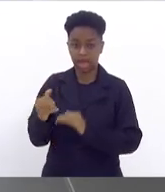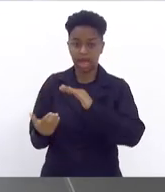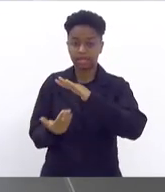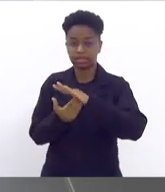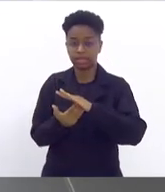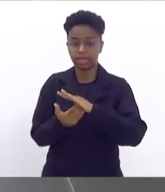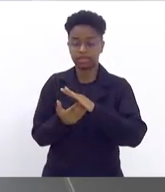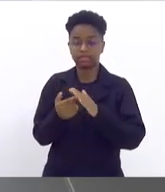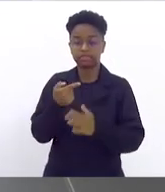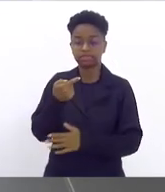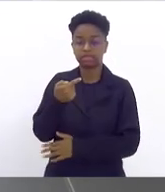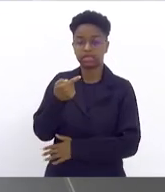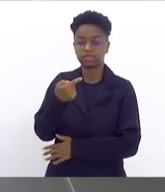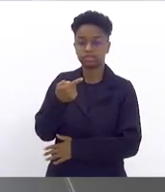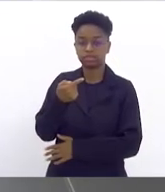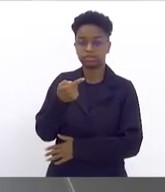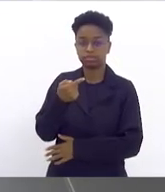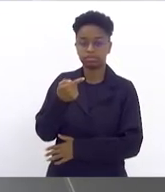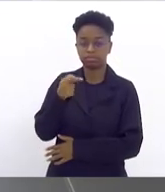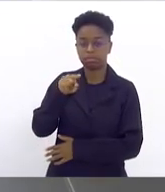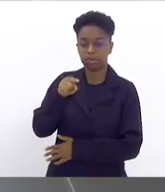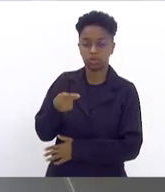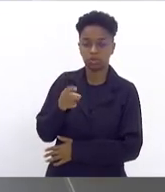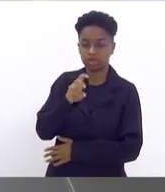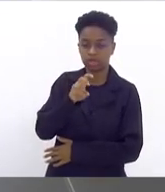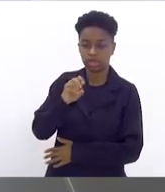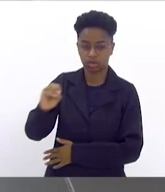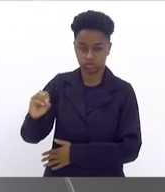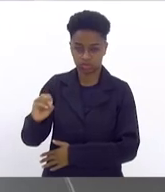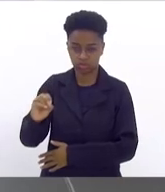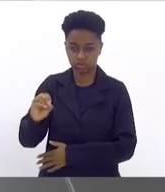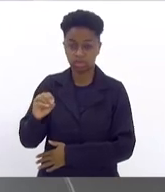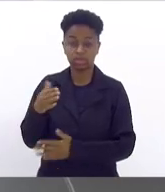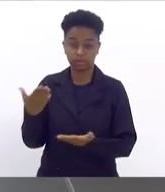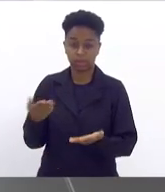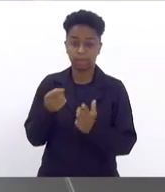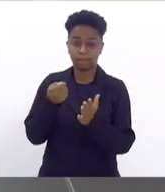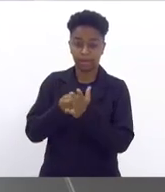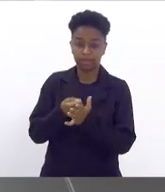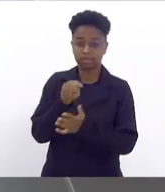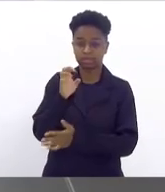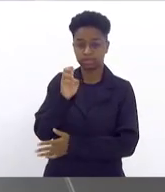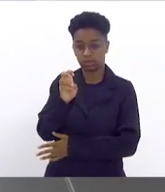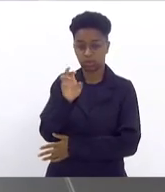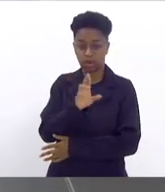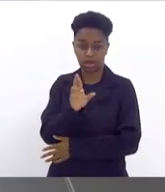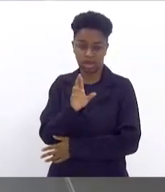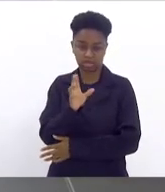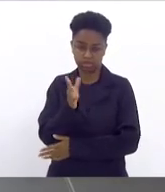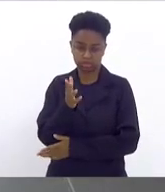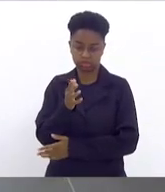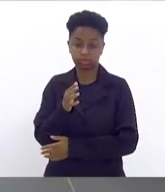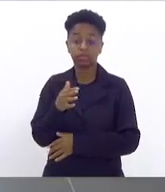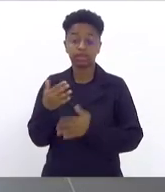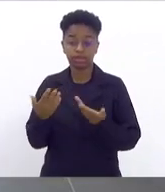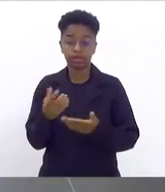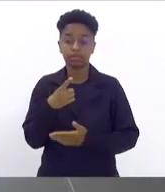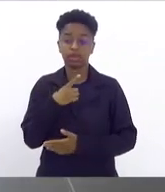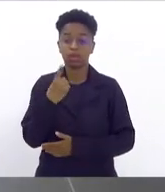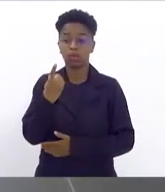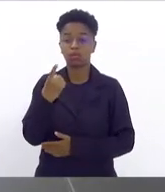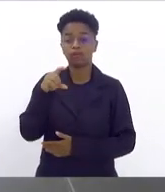é R$ 5.00. Então, ele subsidia no metrô R$ 1,90 e na supervia subsidia